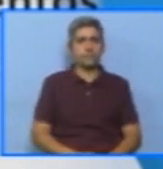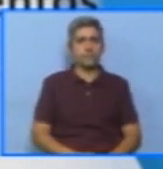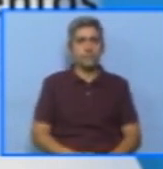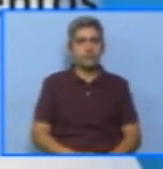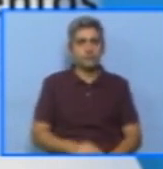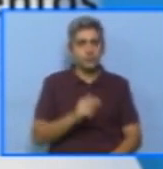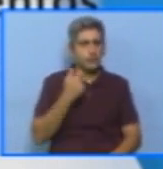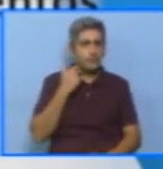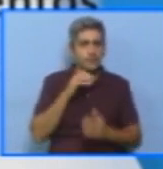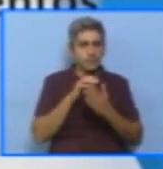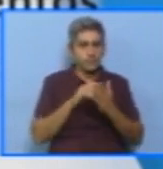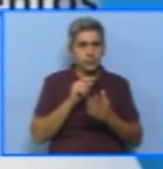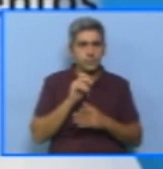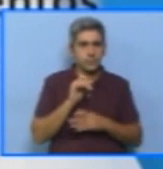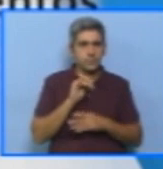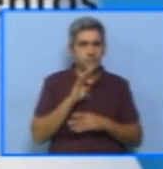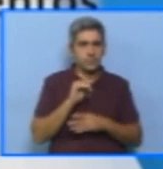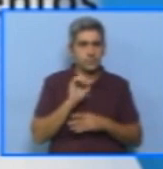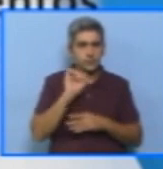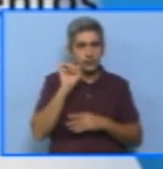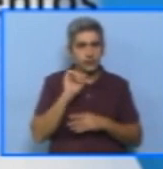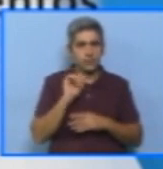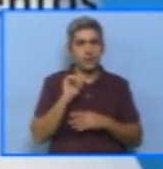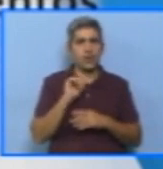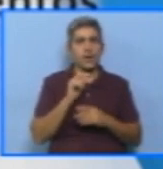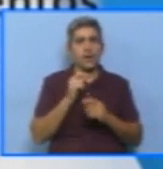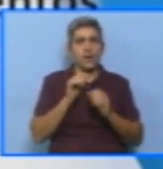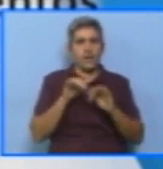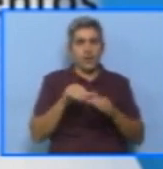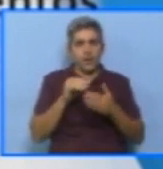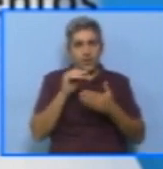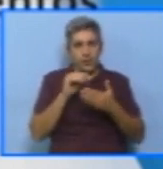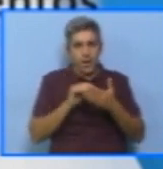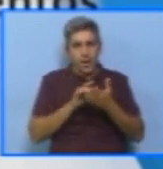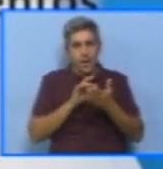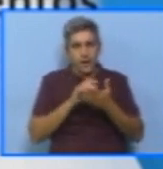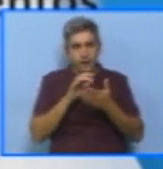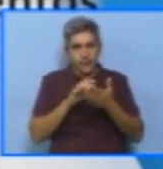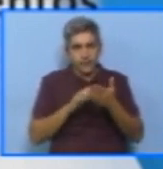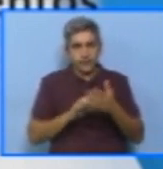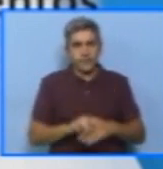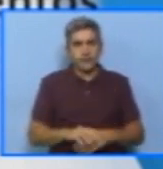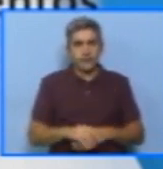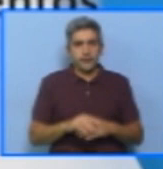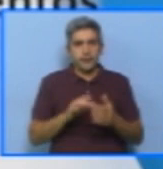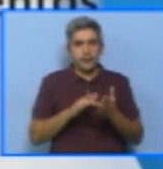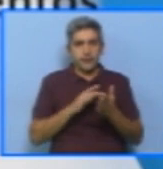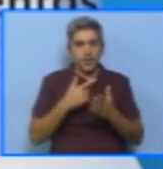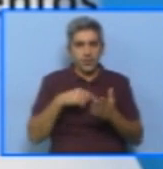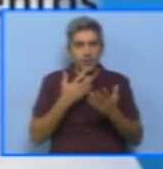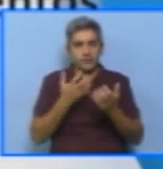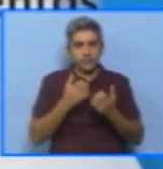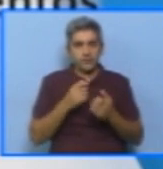Este pequenino texto de Isaías, já da parte final do seu livro, do livro que nós